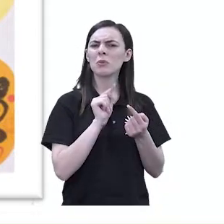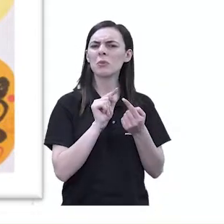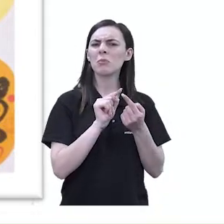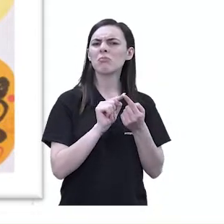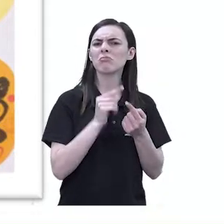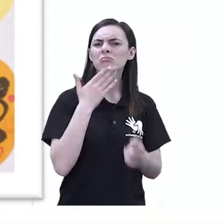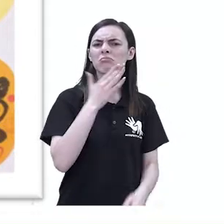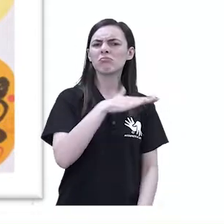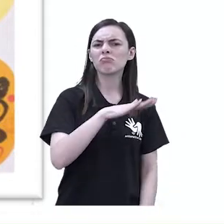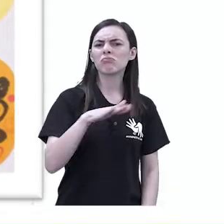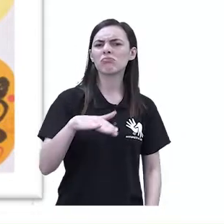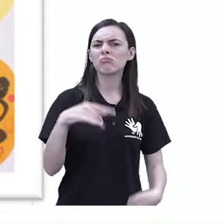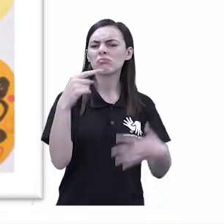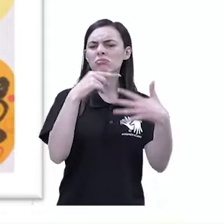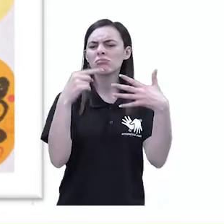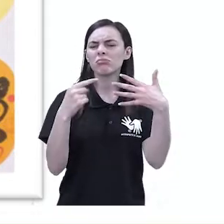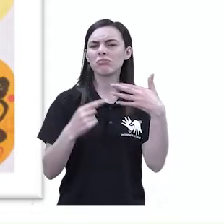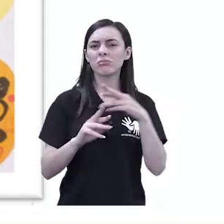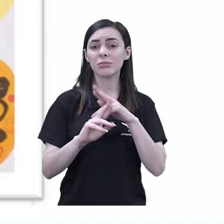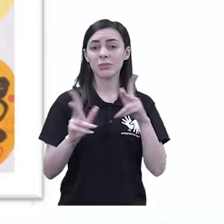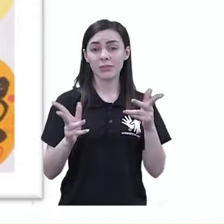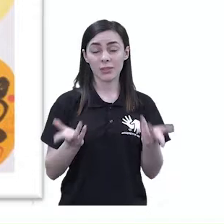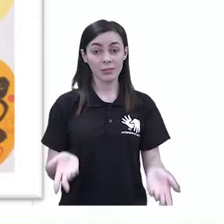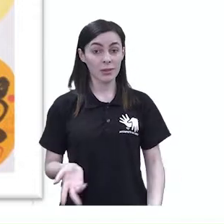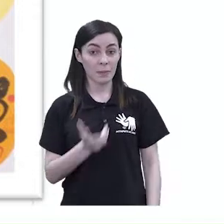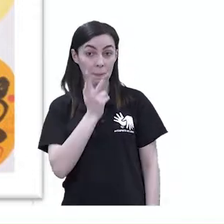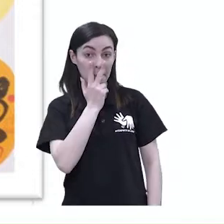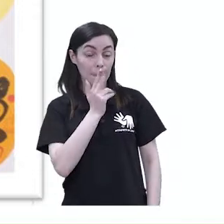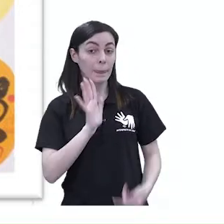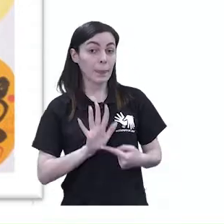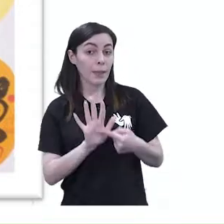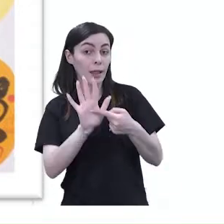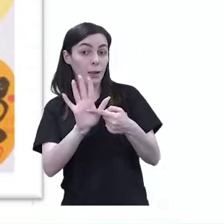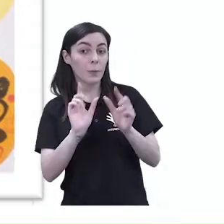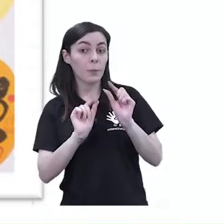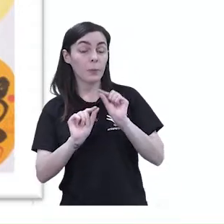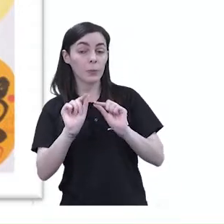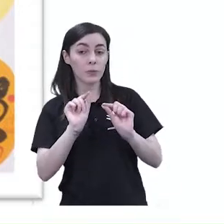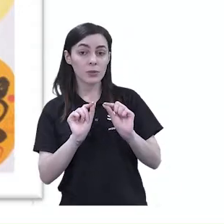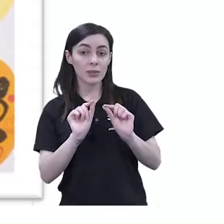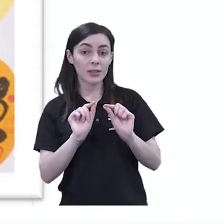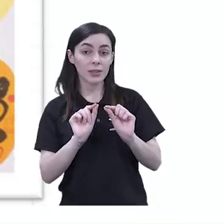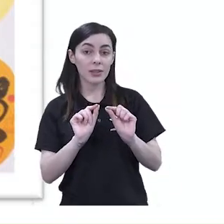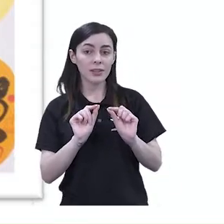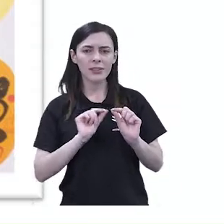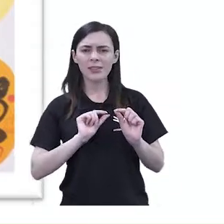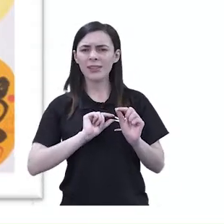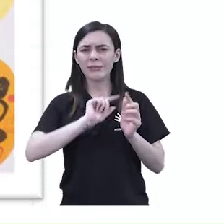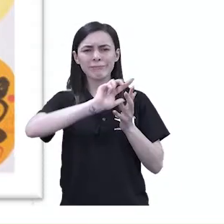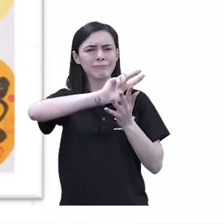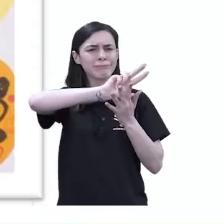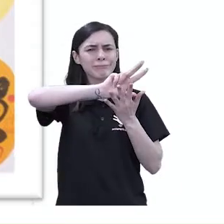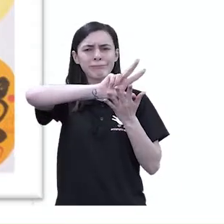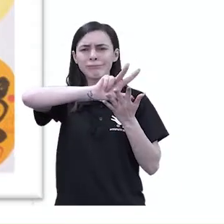fez tantas crianças dessa forma? Ah, eu acredito que ele está mostrando para nós a